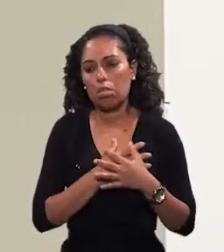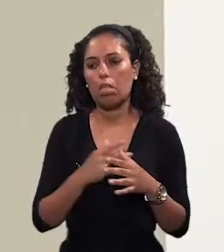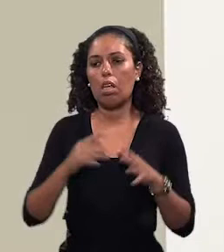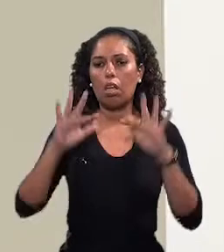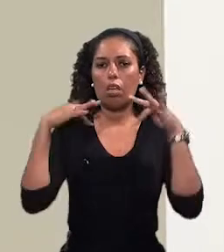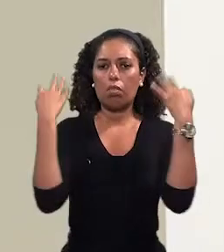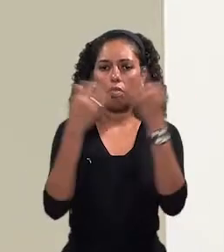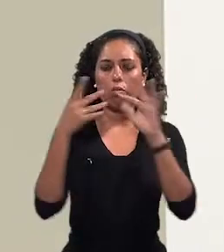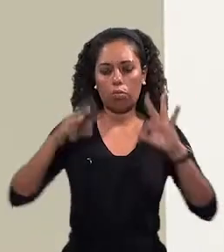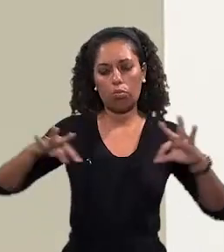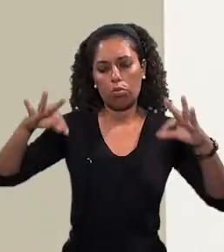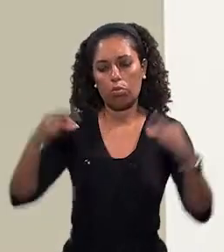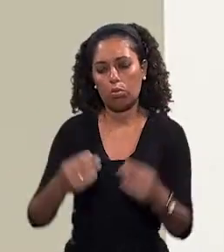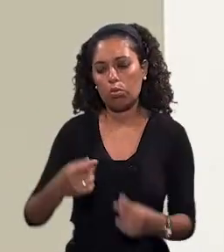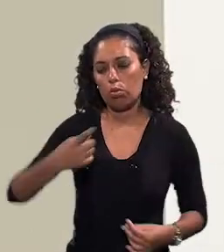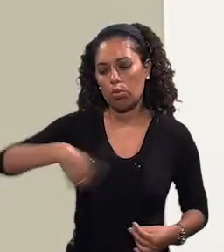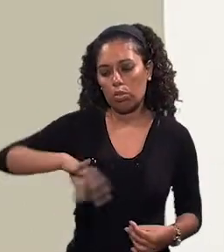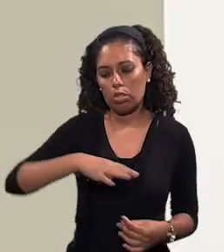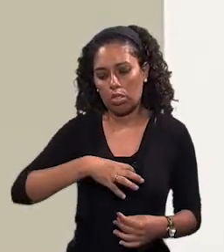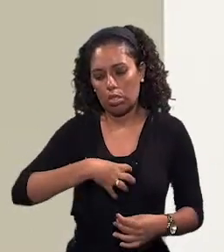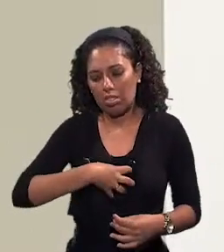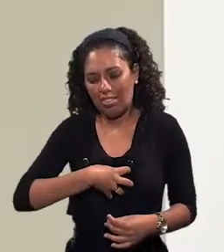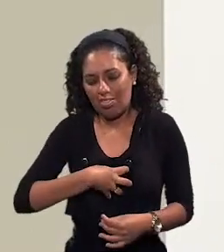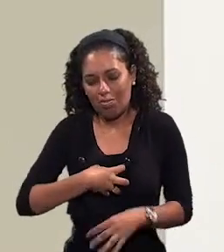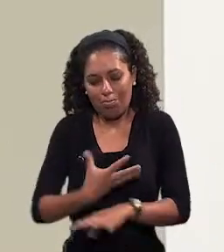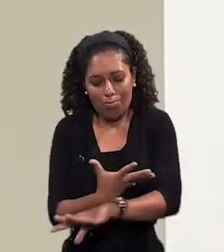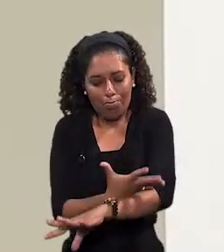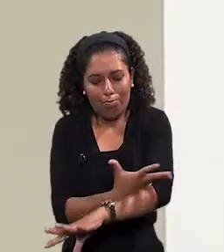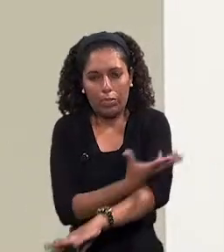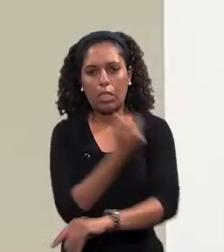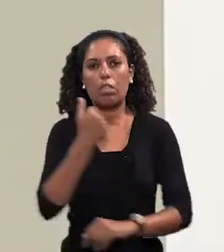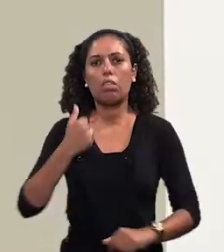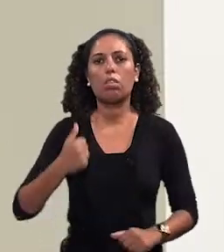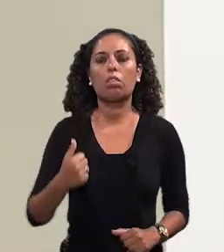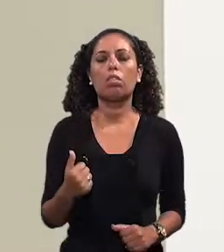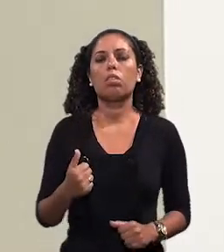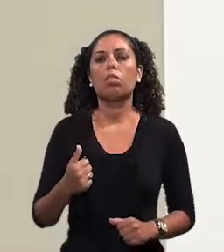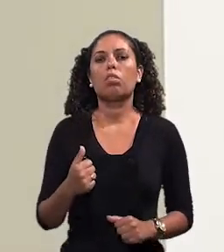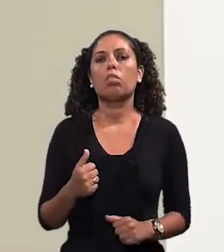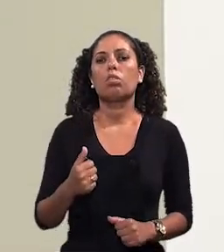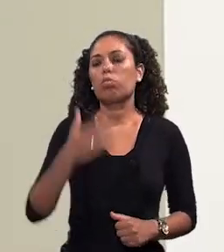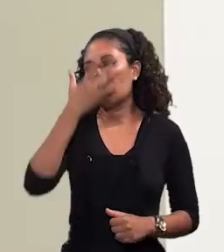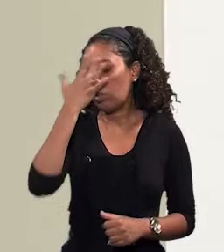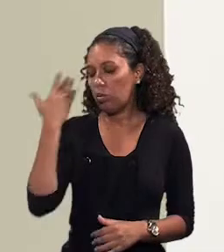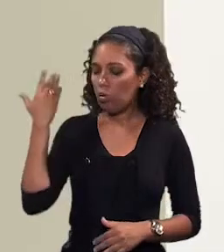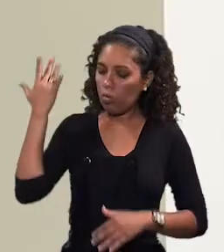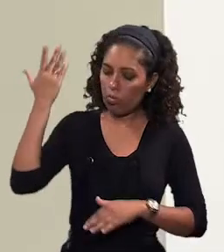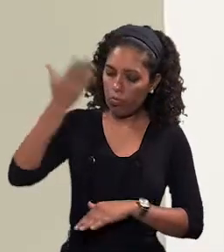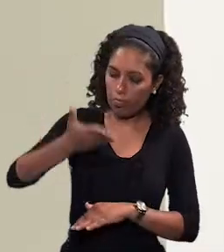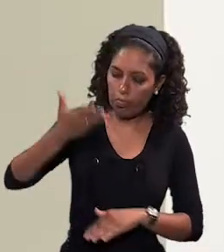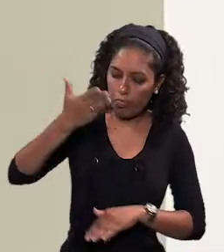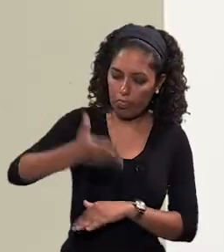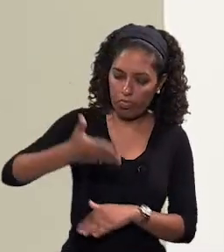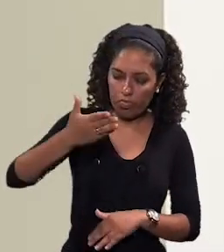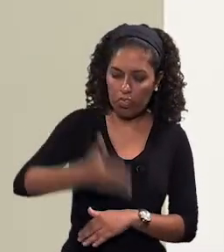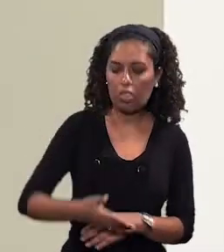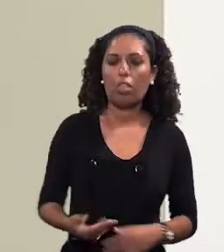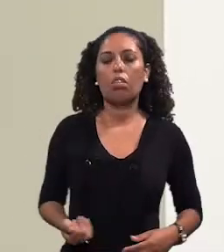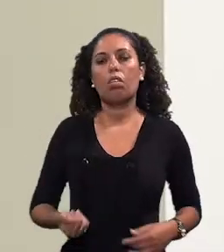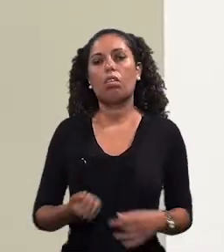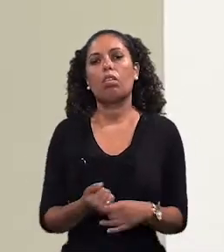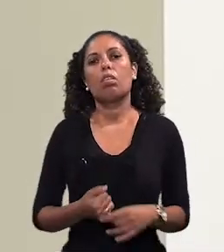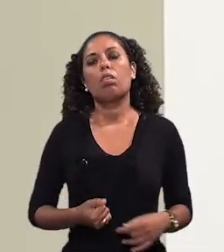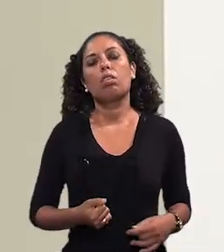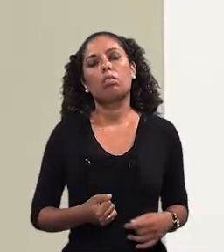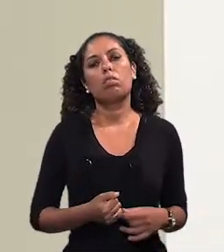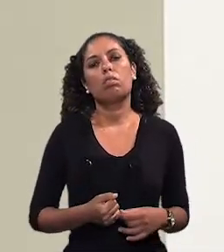em solidariedade. E teve realmente assim picos de bastante emoção no dia, uma presença muito forte do público, tiveram assim muitas